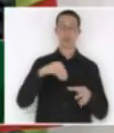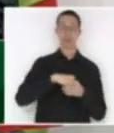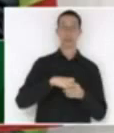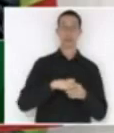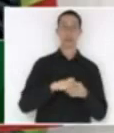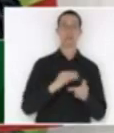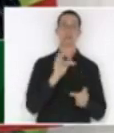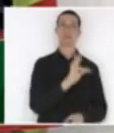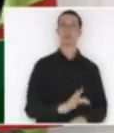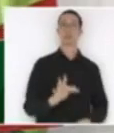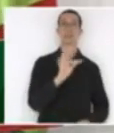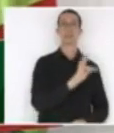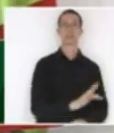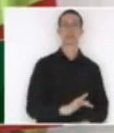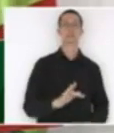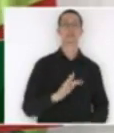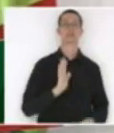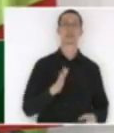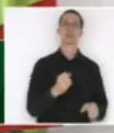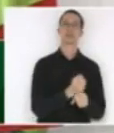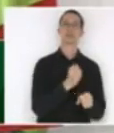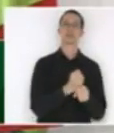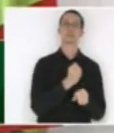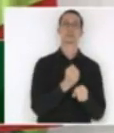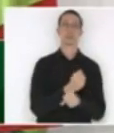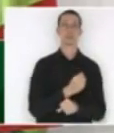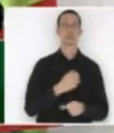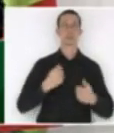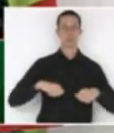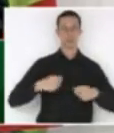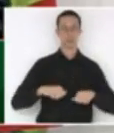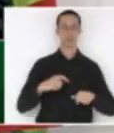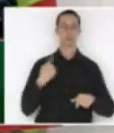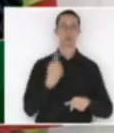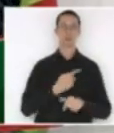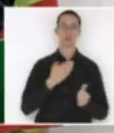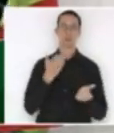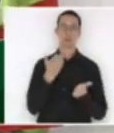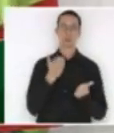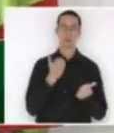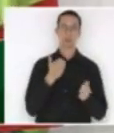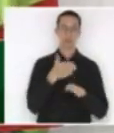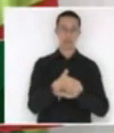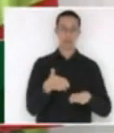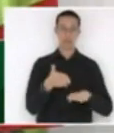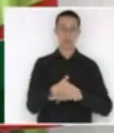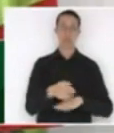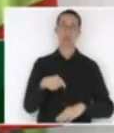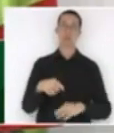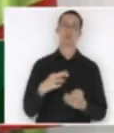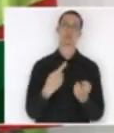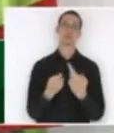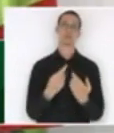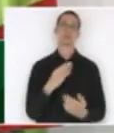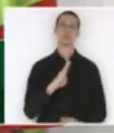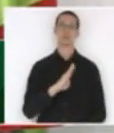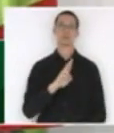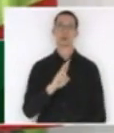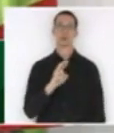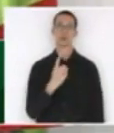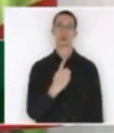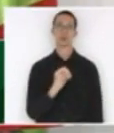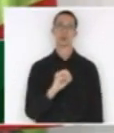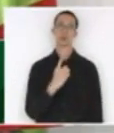o acesso à BR-101 daqueles municípios que muito produzem, que muito cresce na nossa região do sul de Santa Catarina. Mas